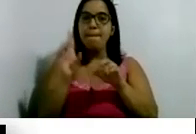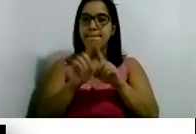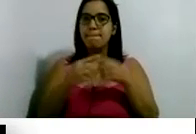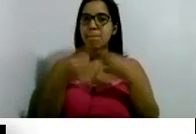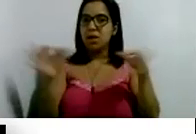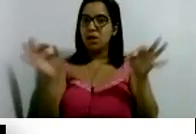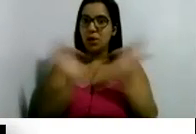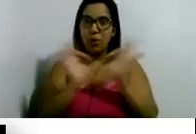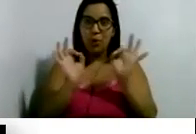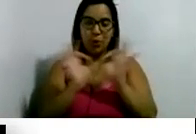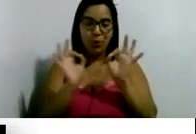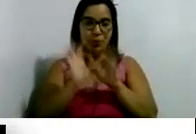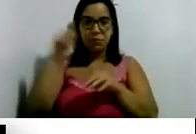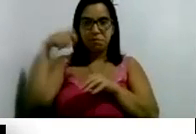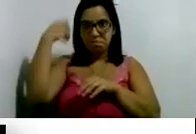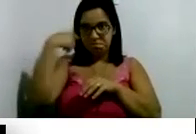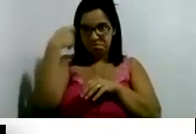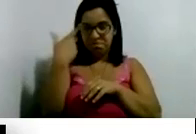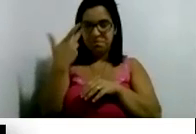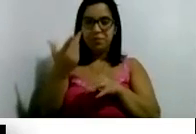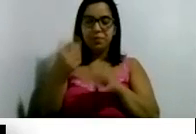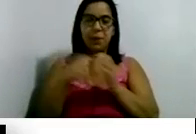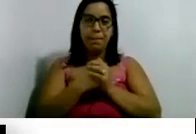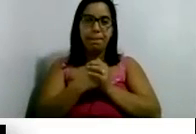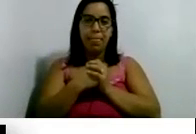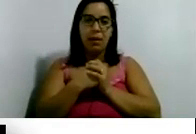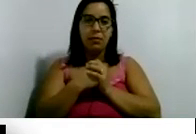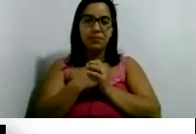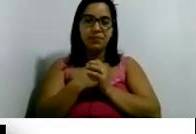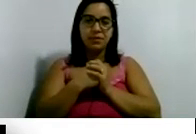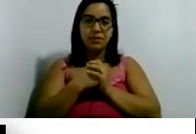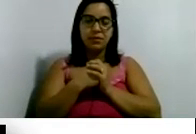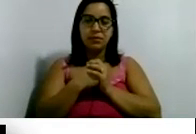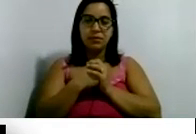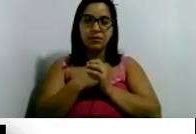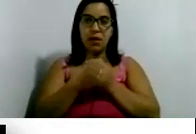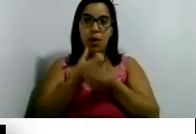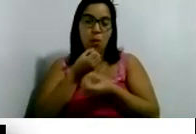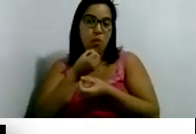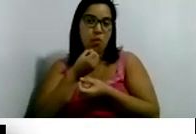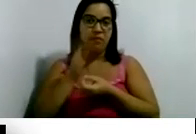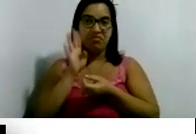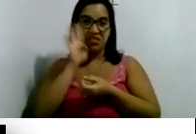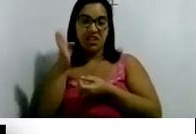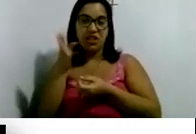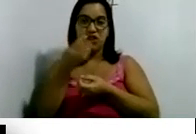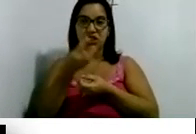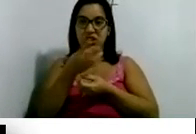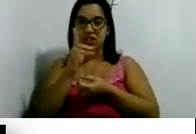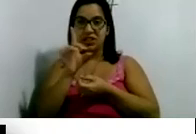por imagem. E uma das vantagens do diagnóstico 3D é que ele já consegue